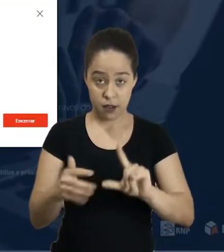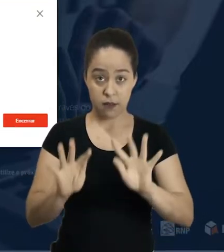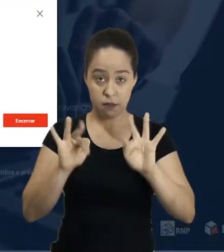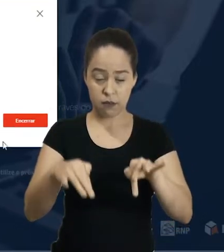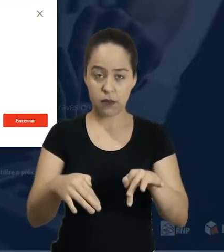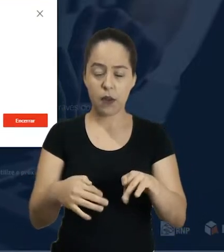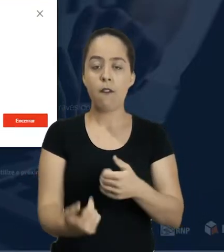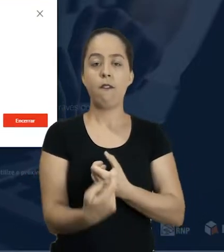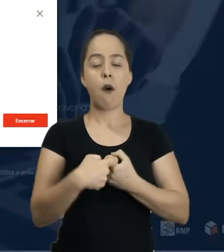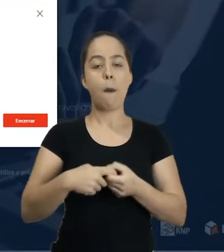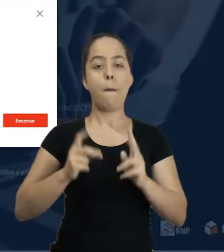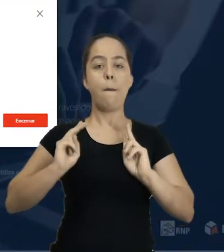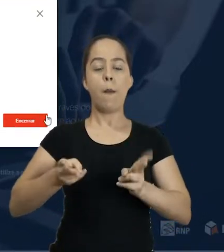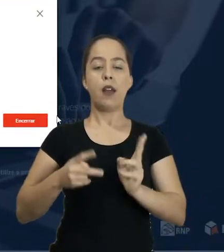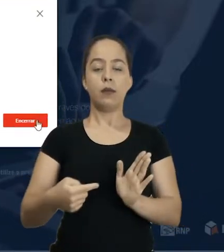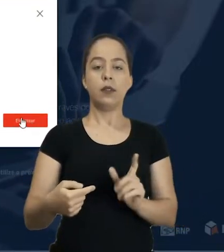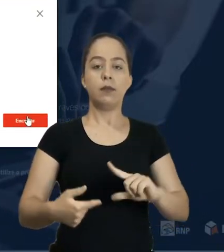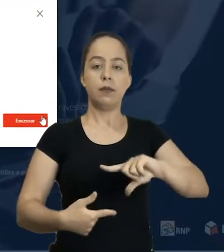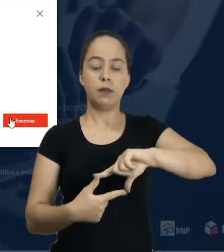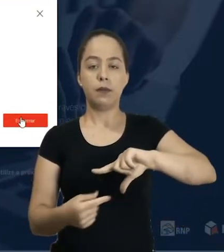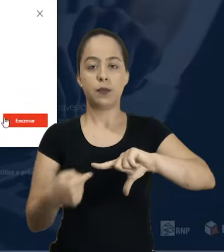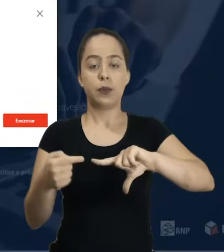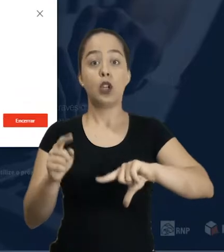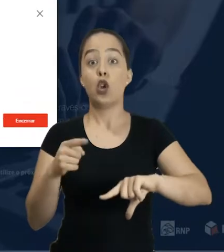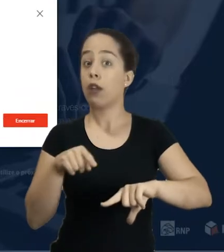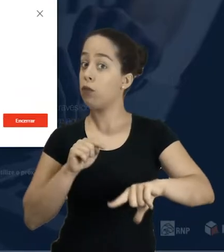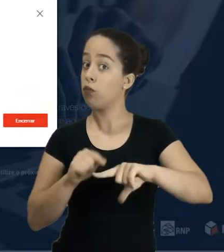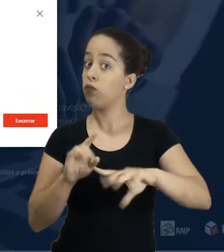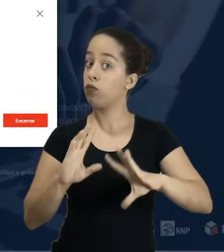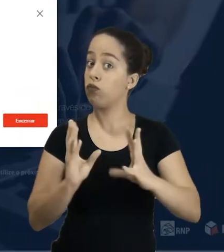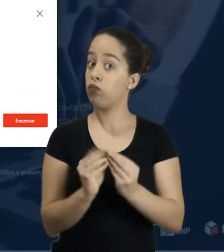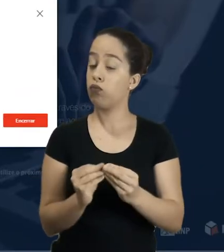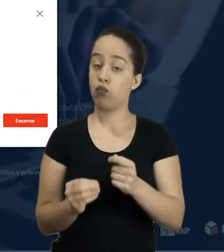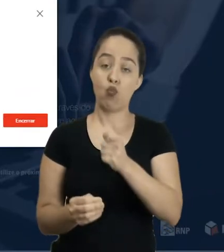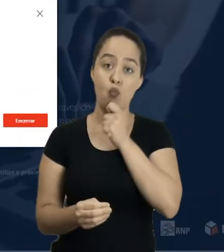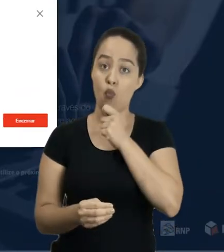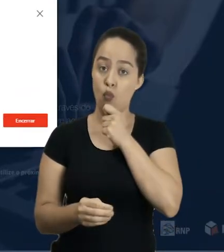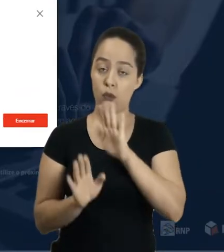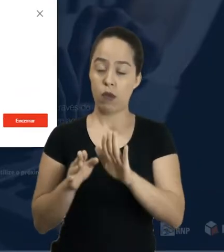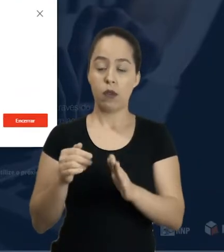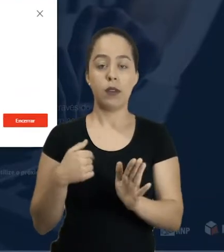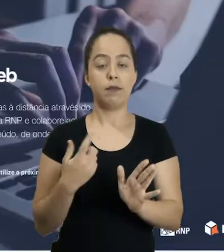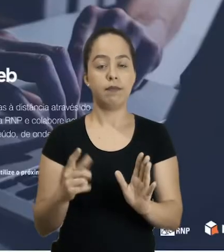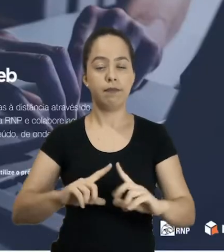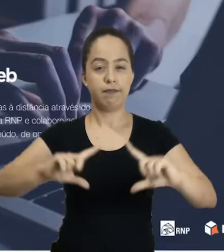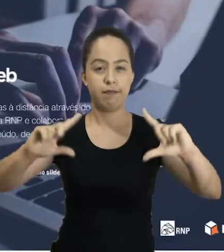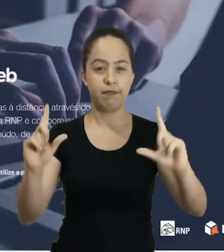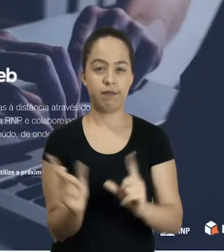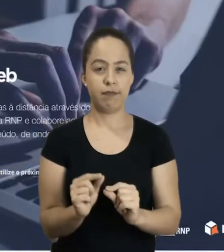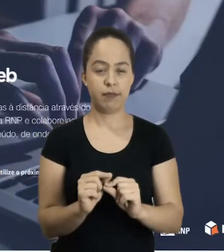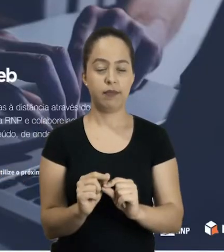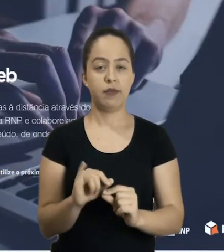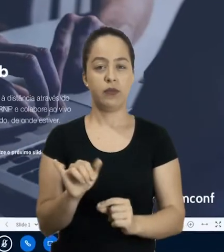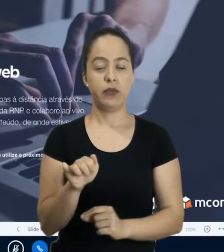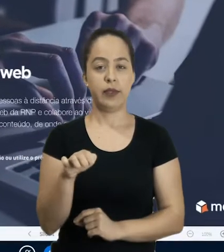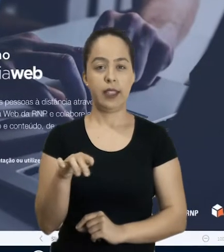encerrar a transmissão, você volta na mesma opção e clica aqui. Mas agora a gente não vai clicar. Vamos fechar aqui a janela.